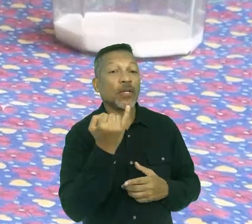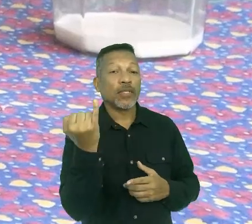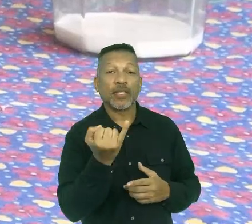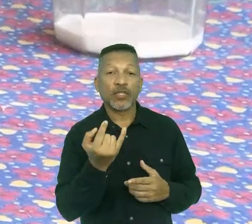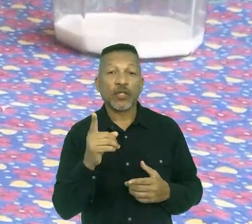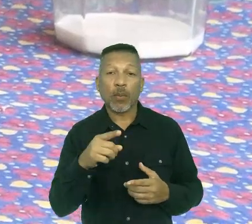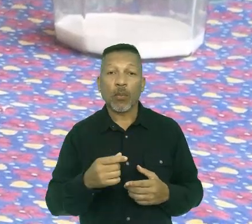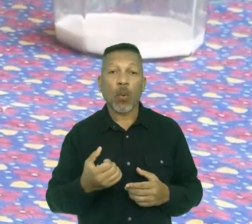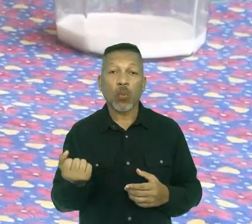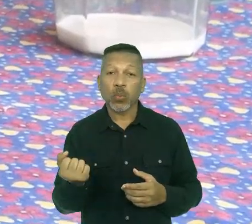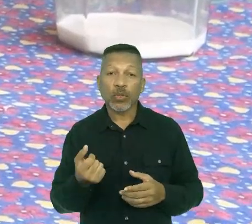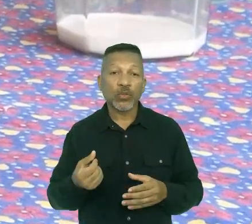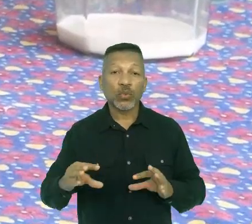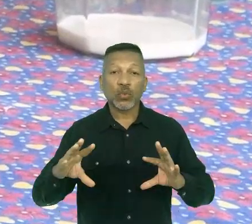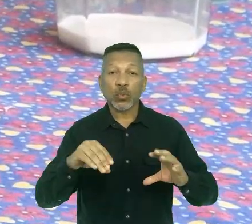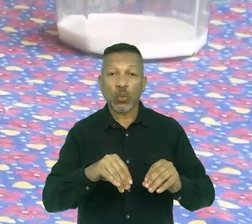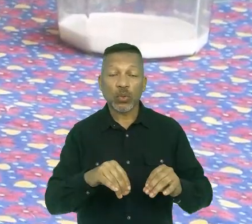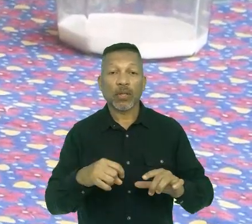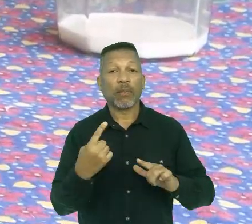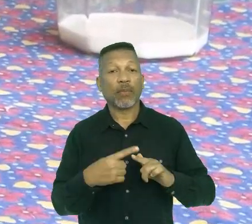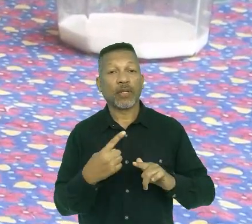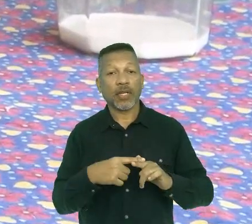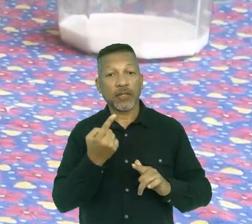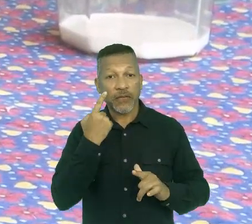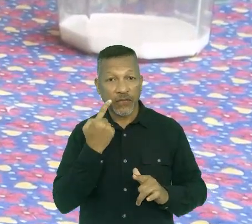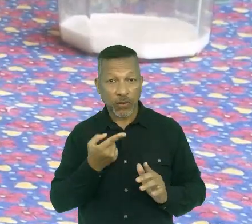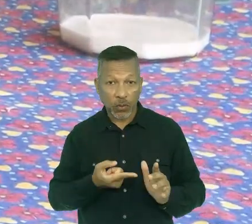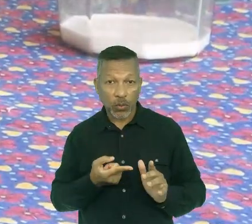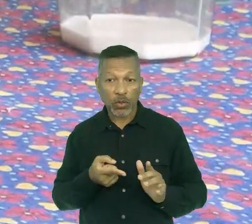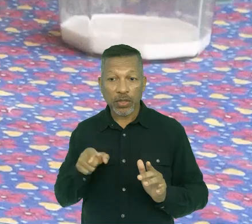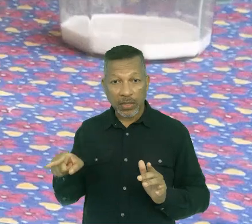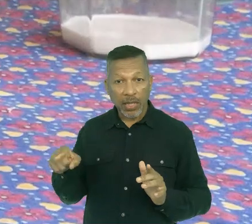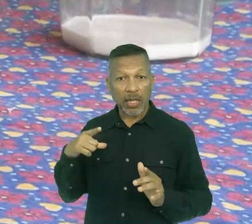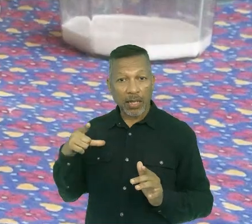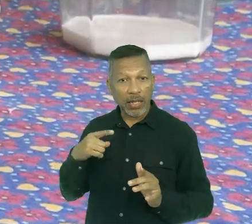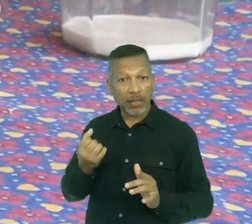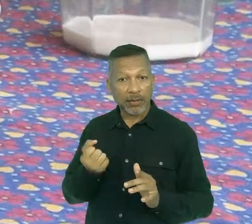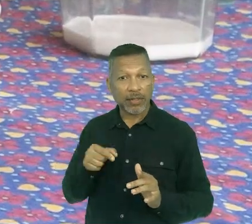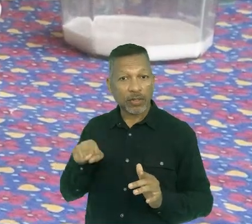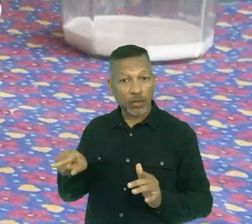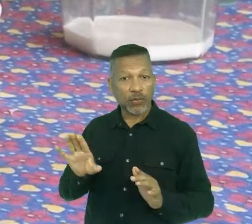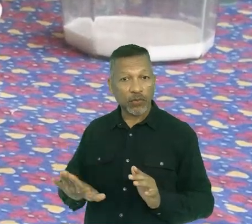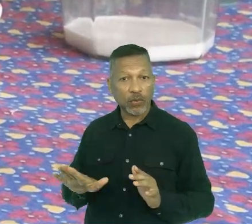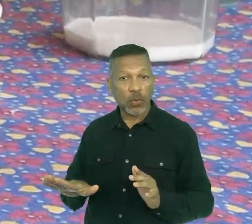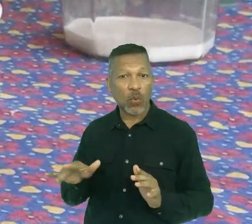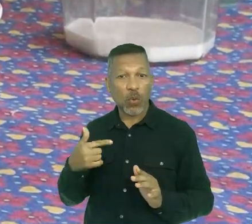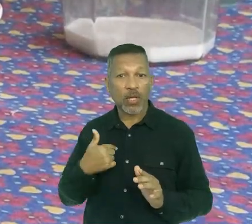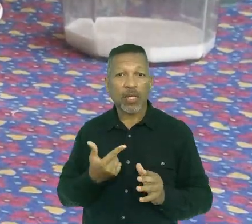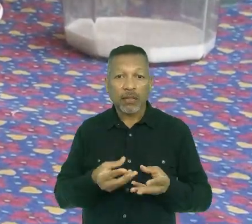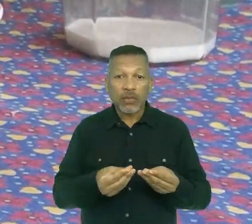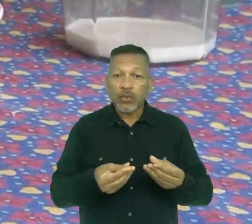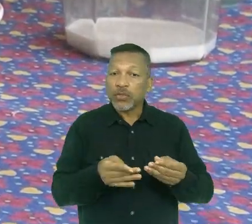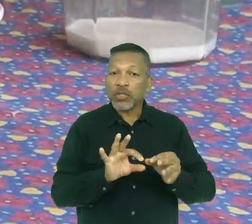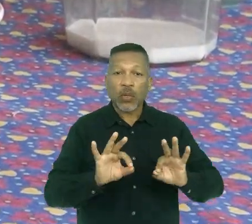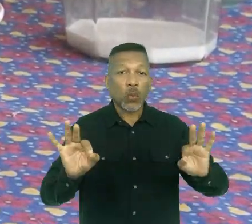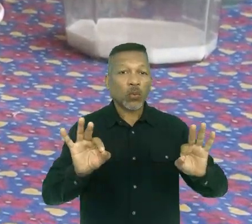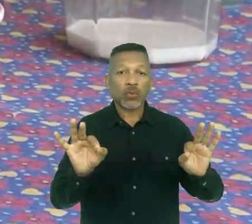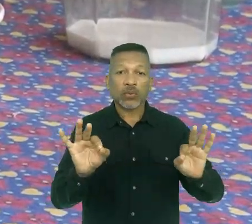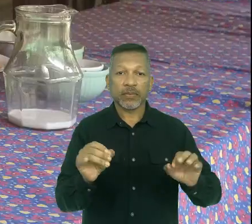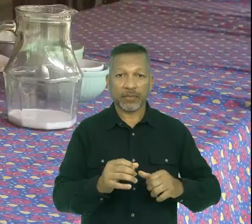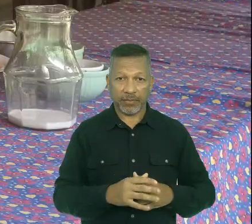colocar o leite todo de uma vez é porque, olha, sobrou um pouquinho lá. E a textura já tá ótima,